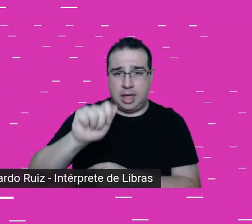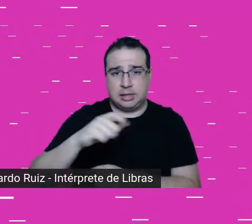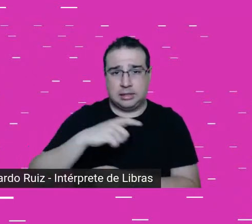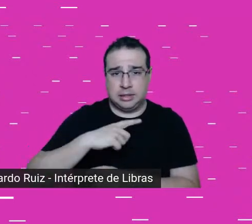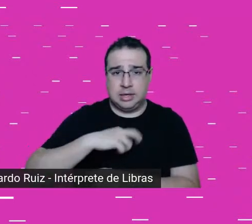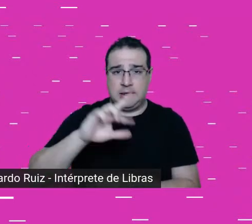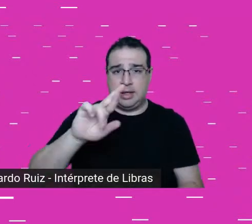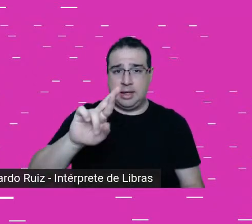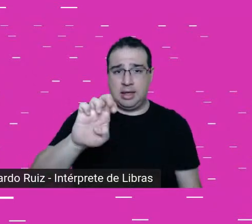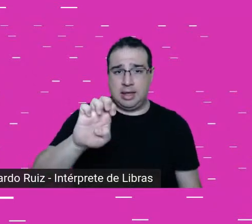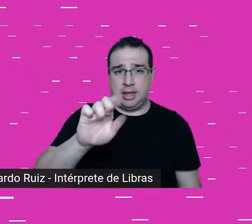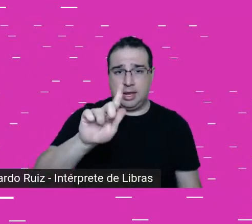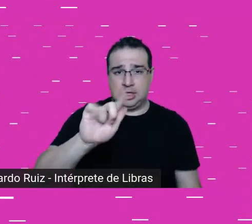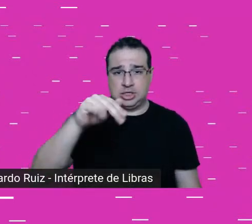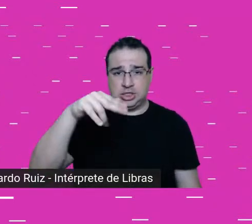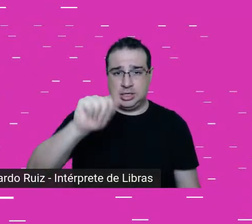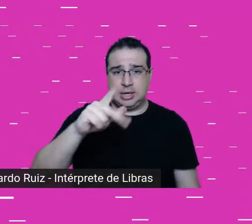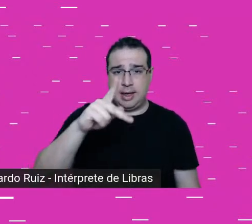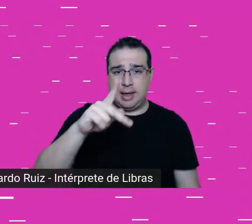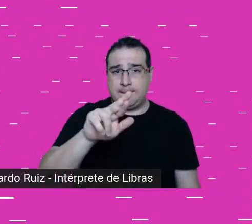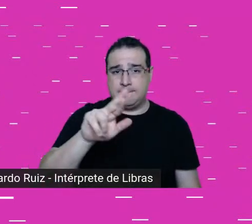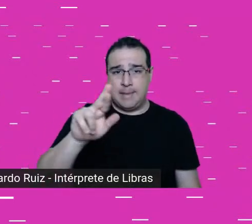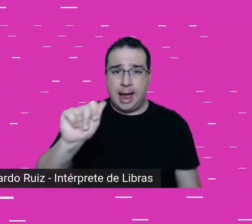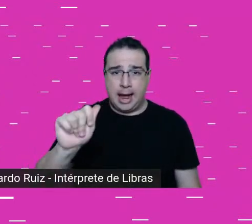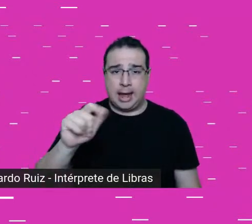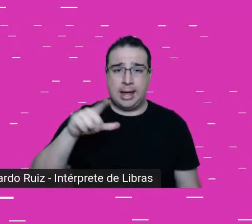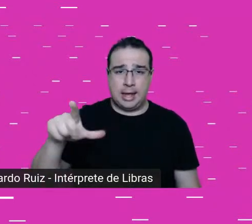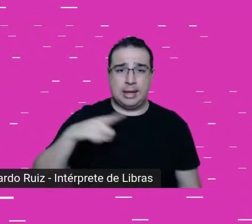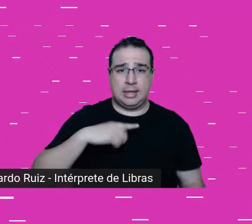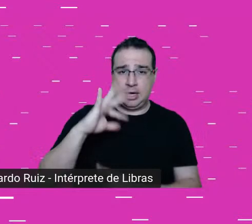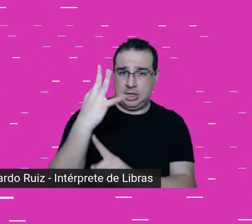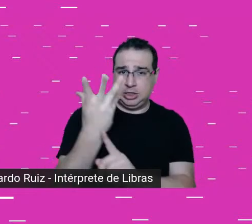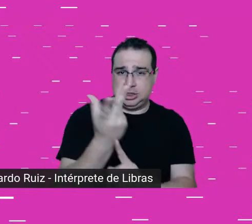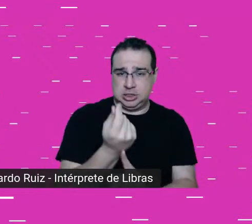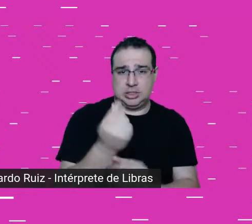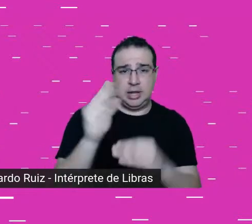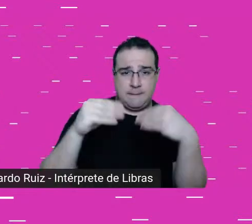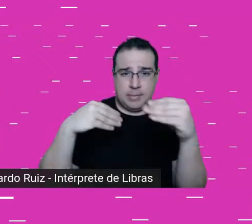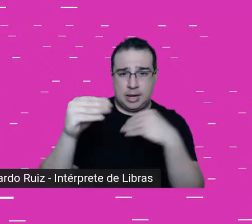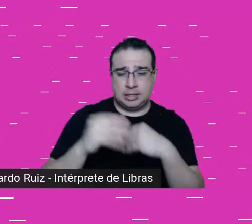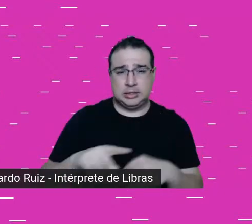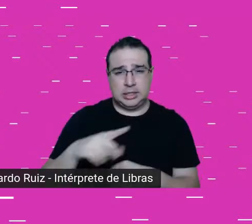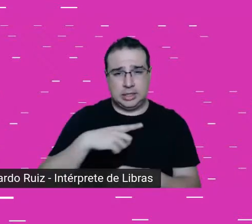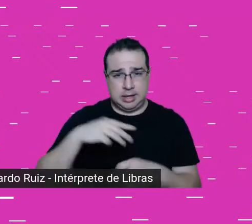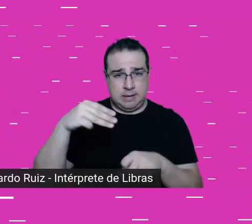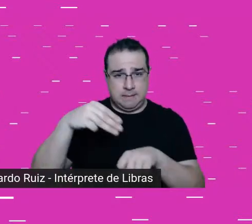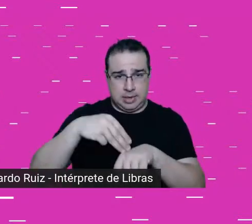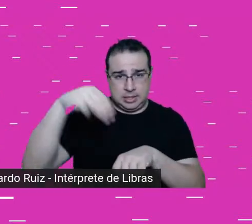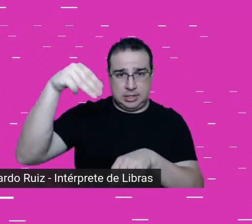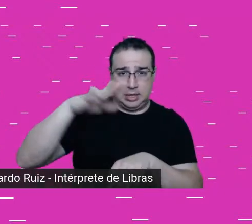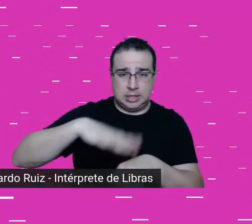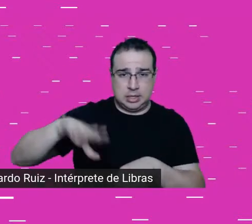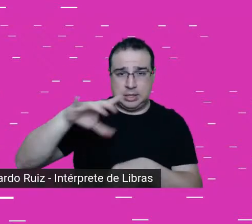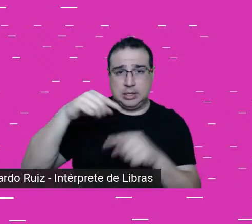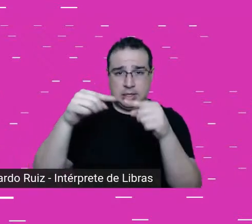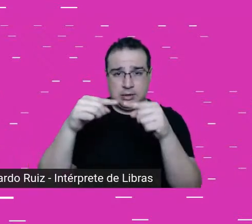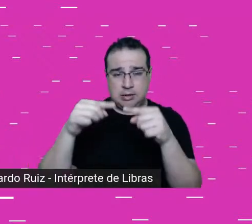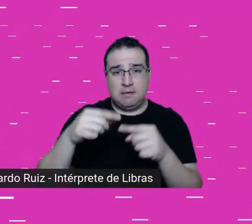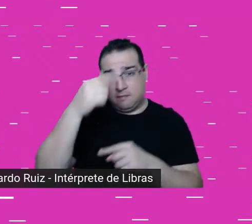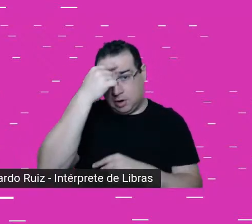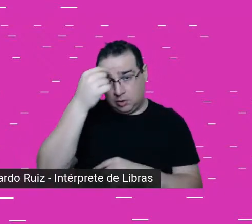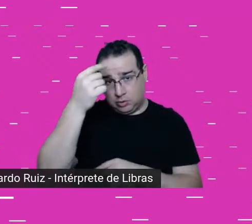Regina Parra é artista plástica, mestre em teoria e crítica da arte pela Faculdade Santa Marcelina